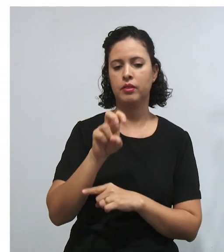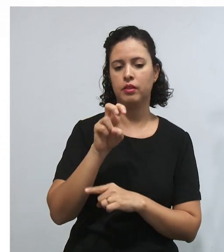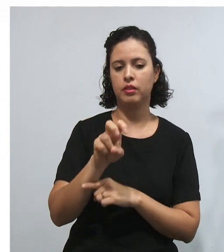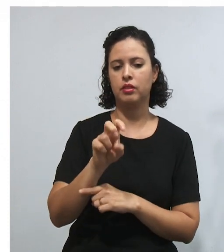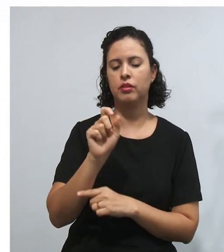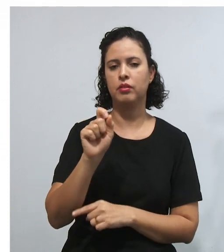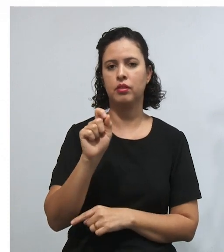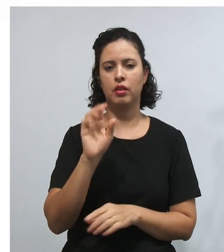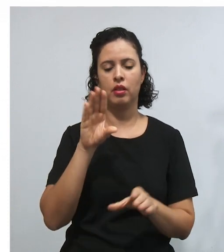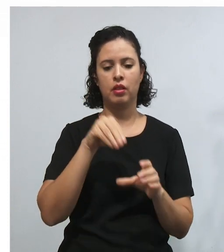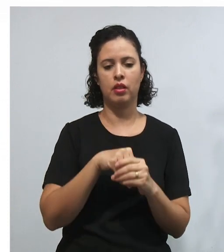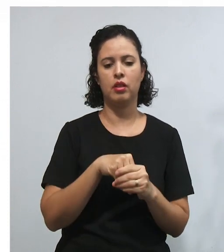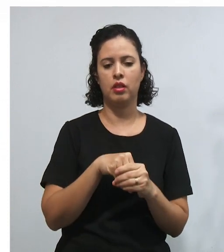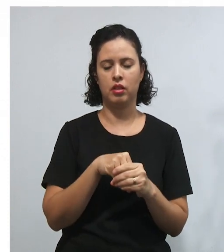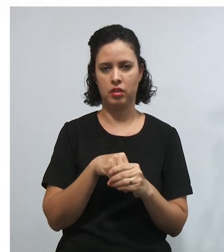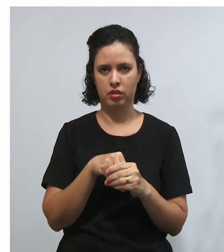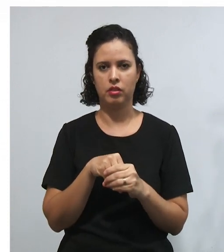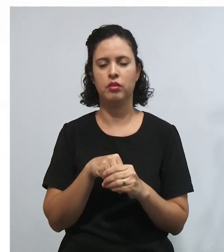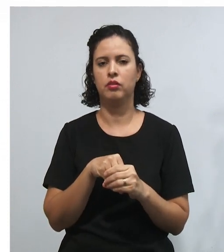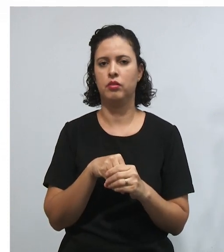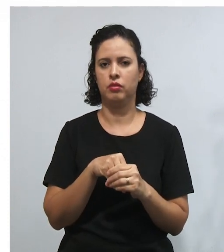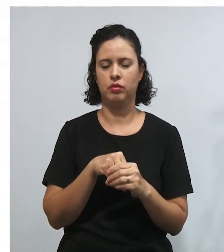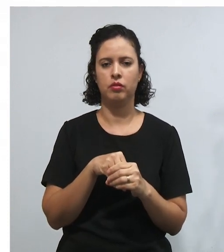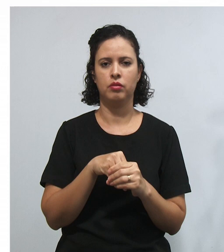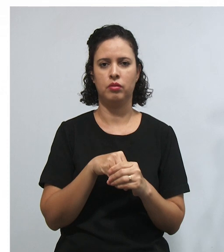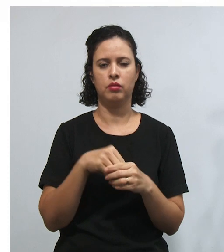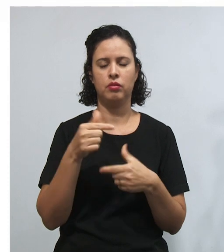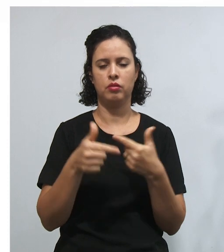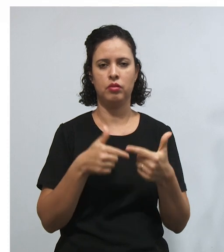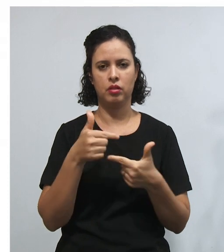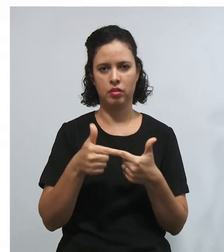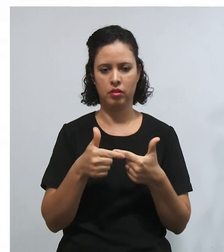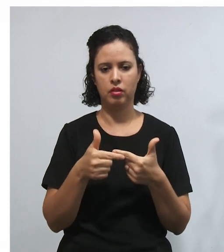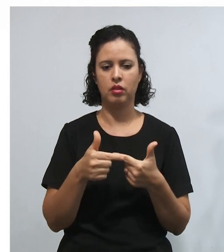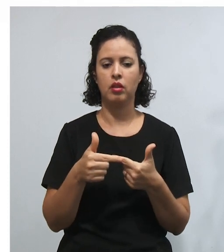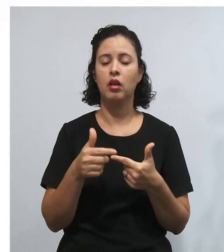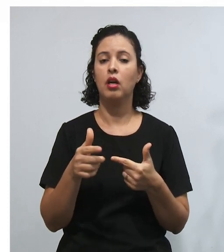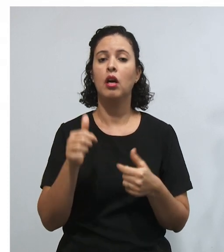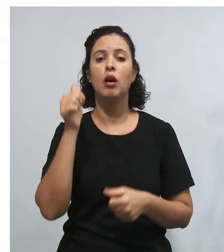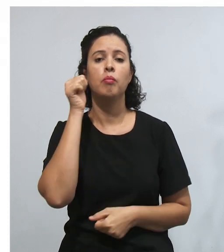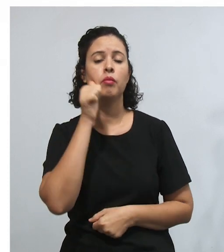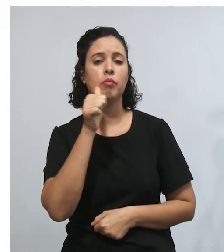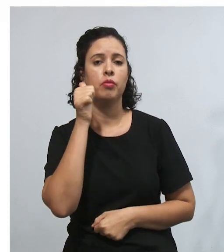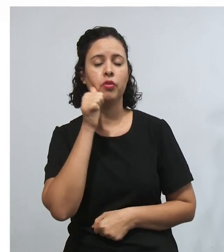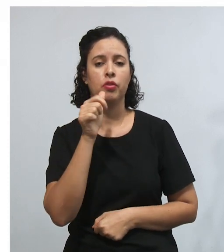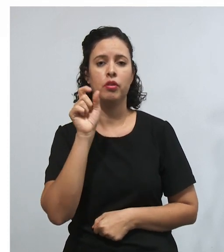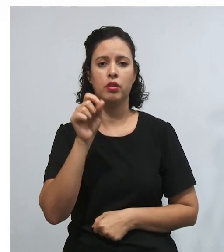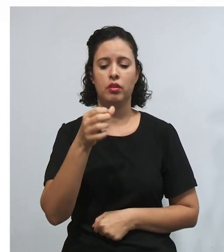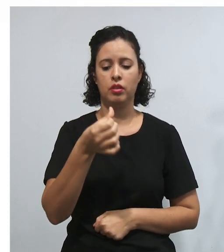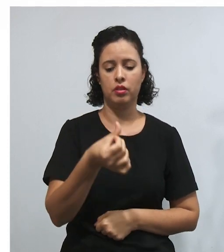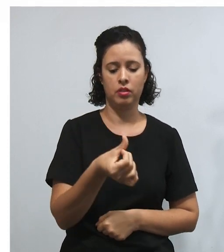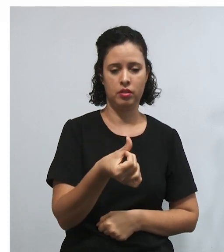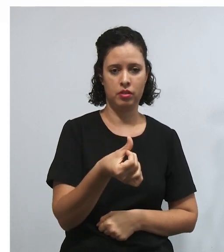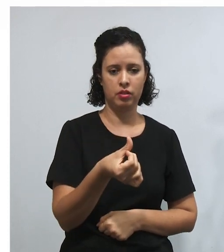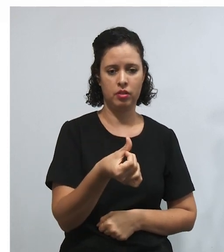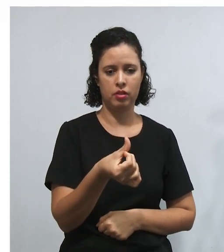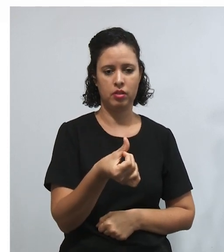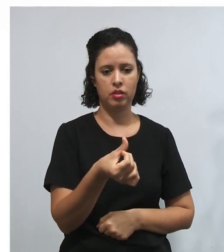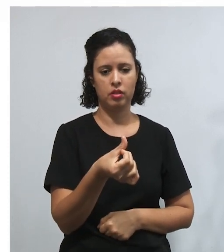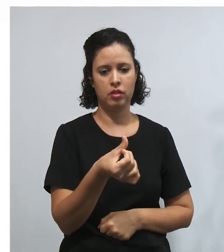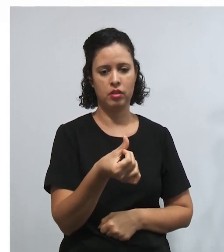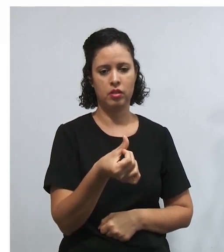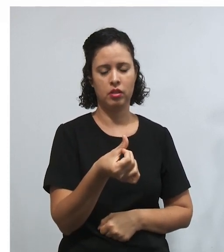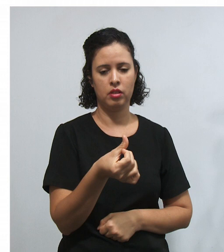5 anos dentro dessa atividade pública. Isso para homem, tá? Para mulher, de 55